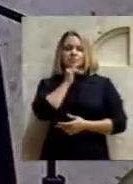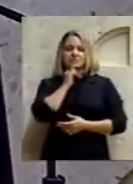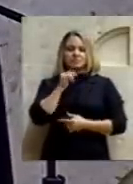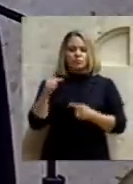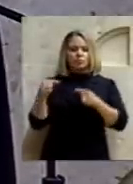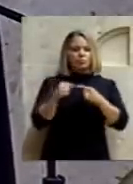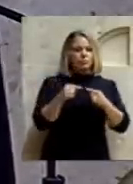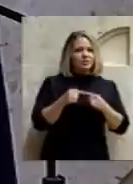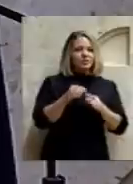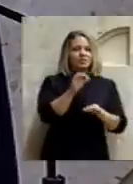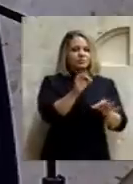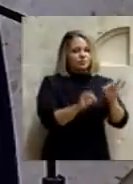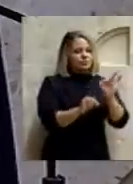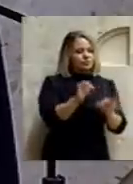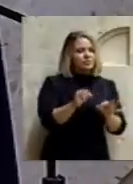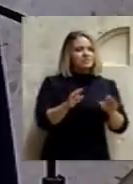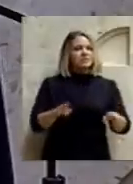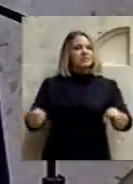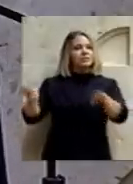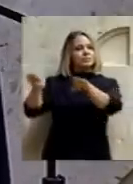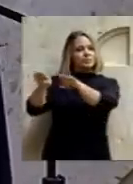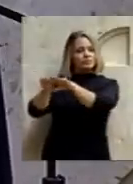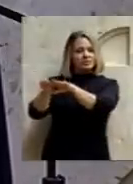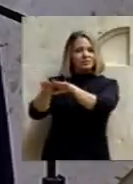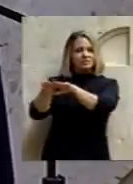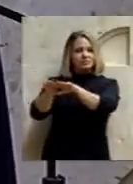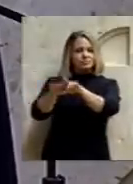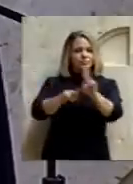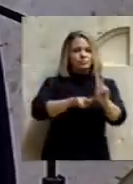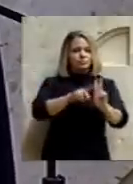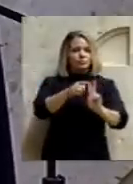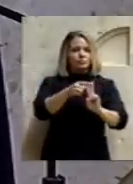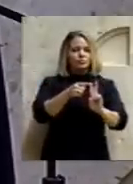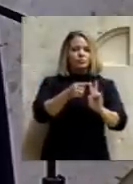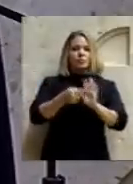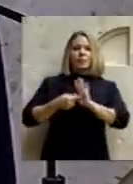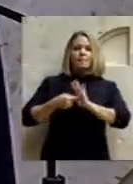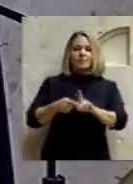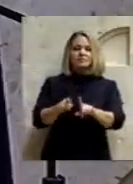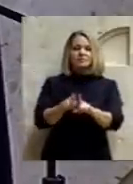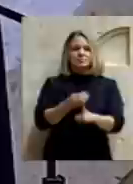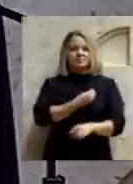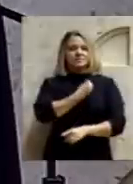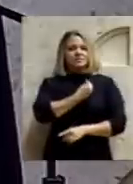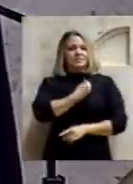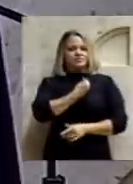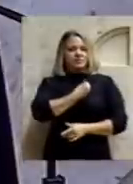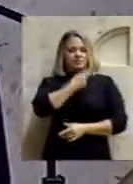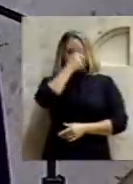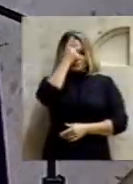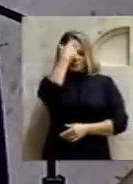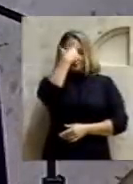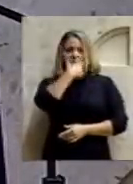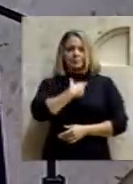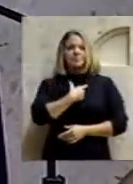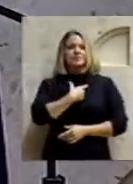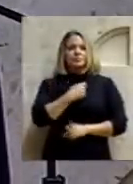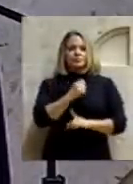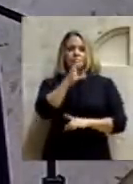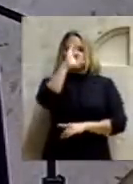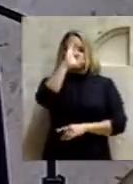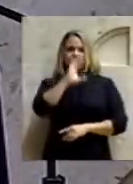associam justiça e igualdade, emerge na sua inteireza o cidadão